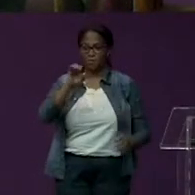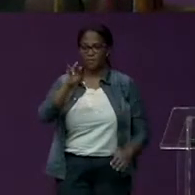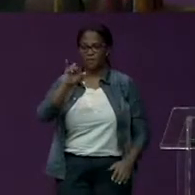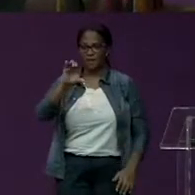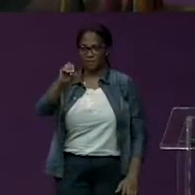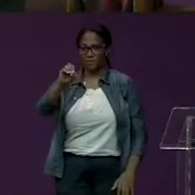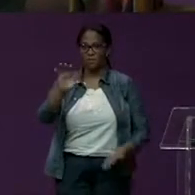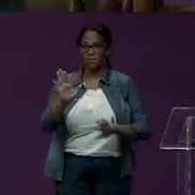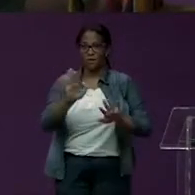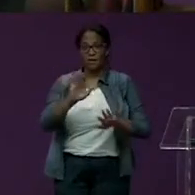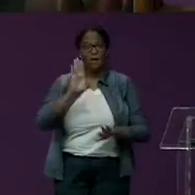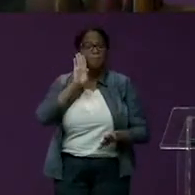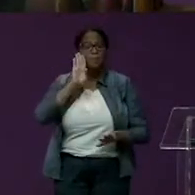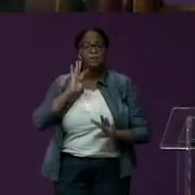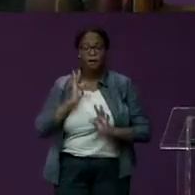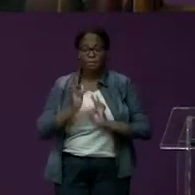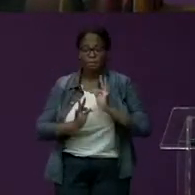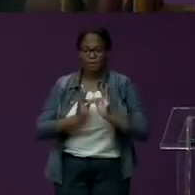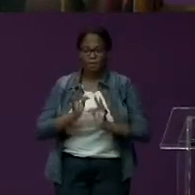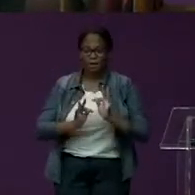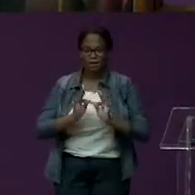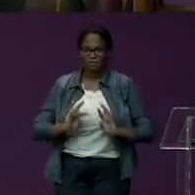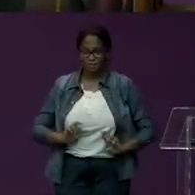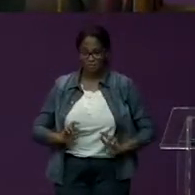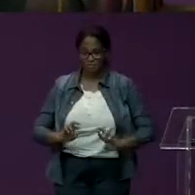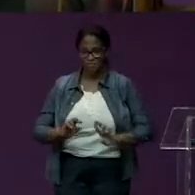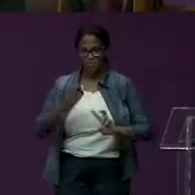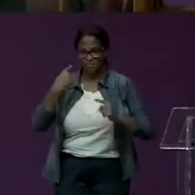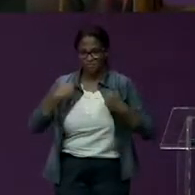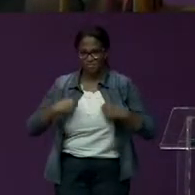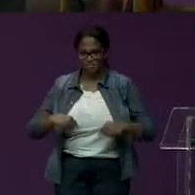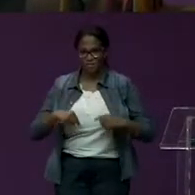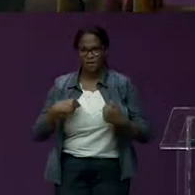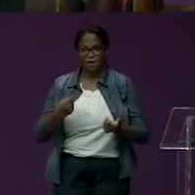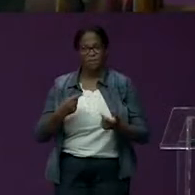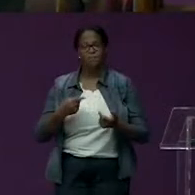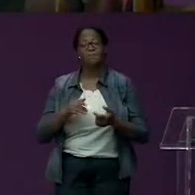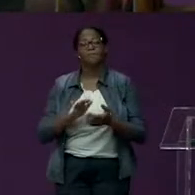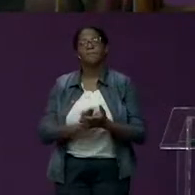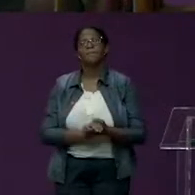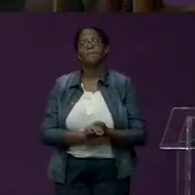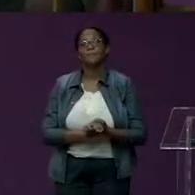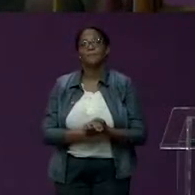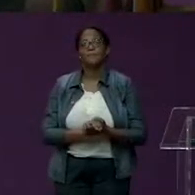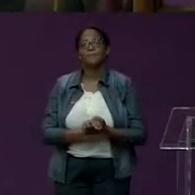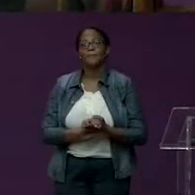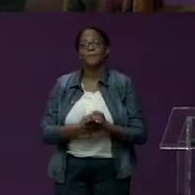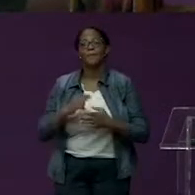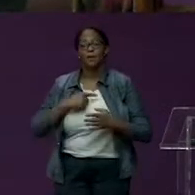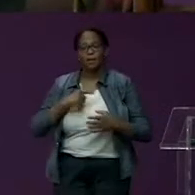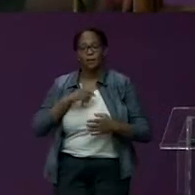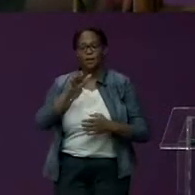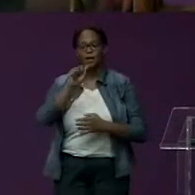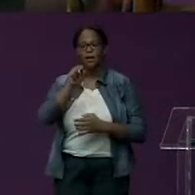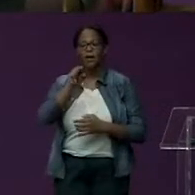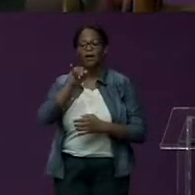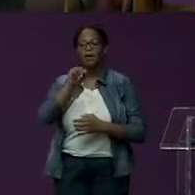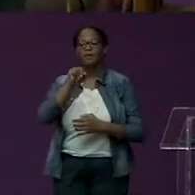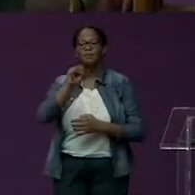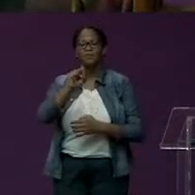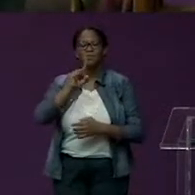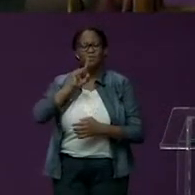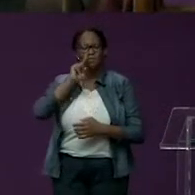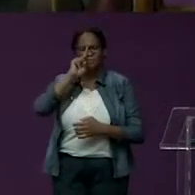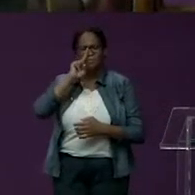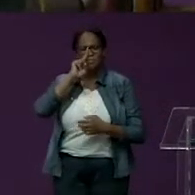fundamental para tratamentos de câncer, para oncológicos, porque ele incide sobre anemias muito profundas. Então, é